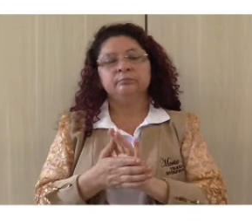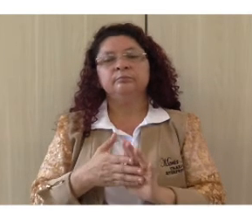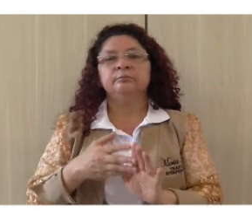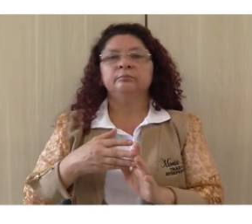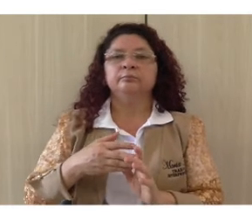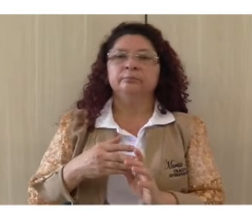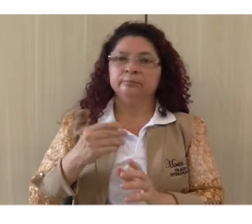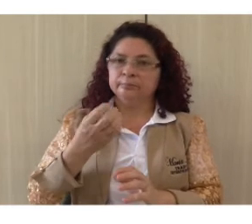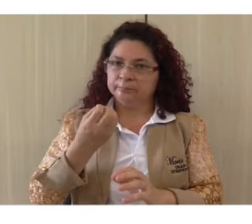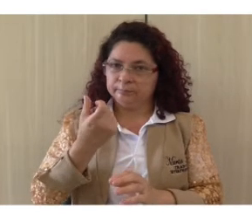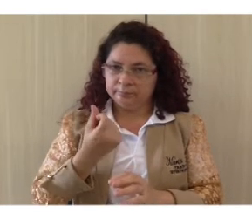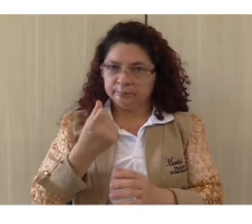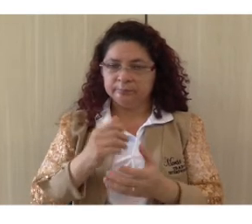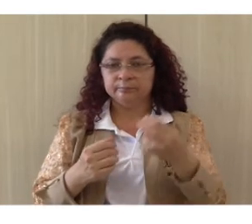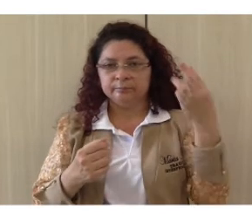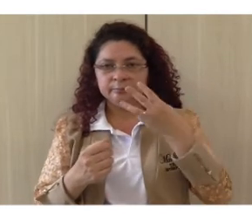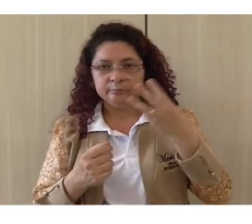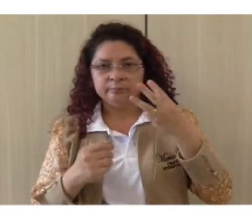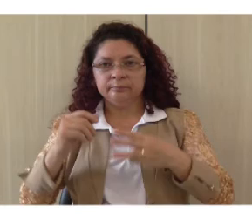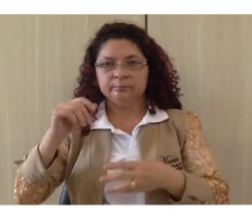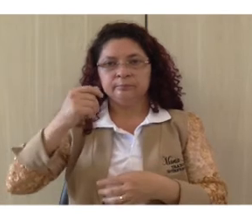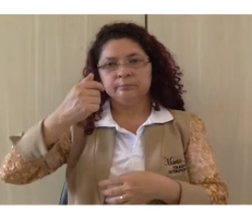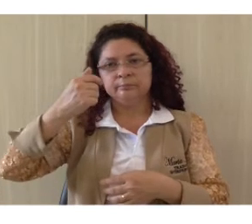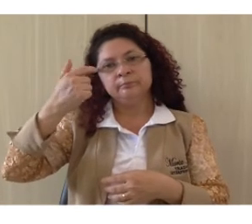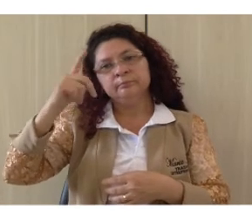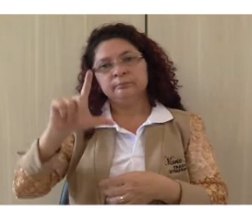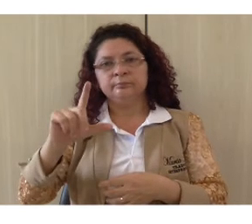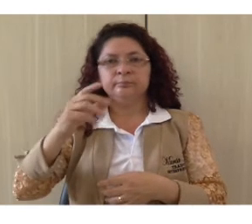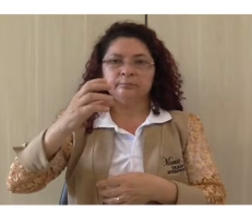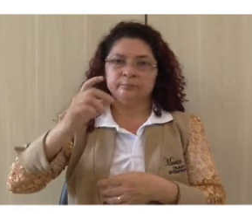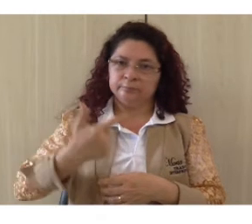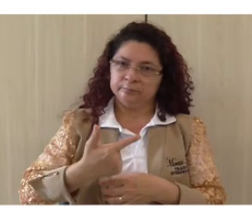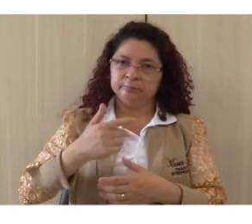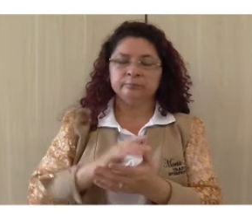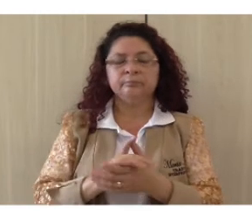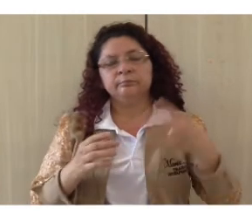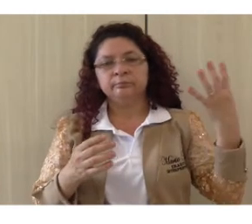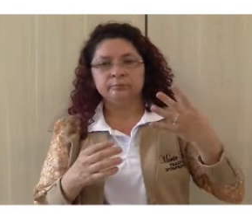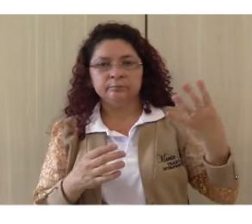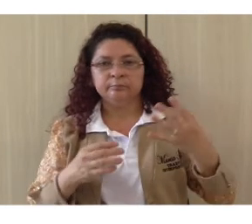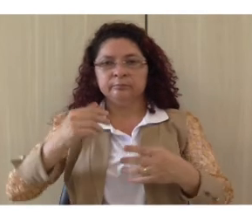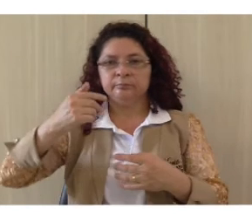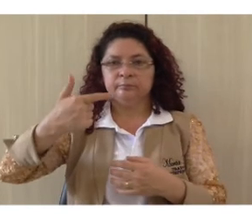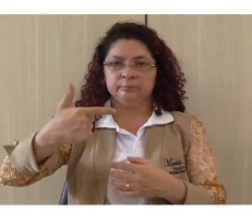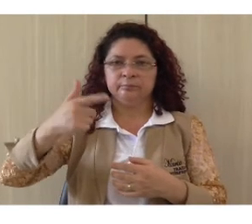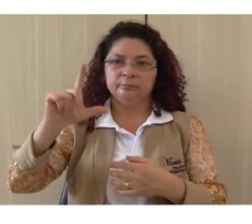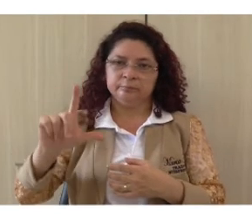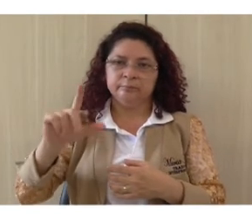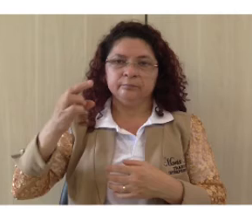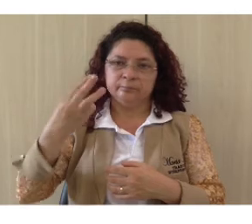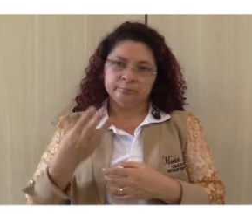vagas. Coluna 3, L2, 1 vaga. Coluna 4, L3,